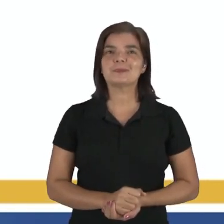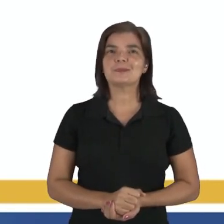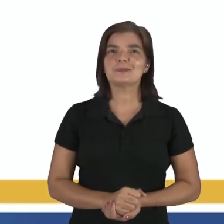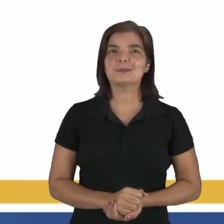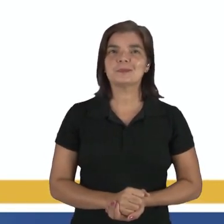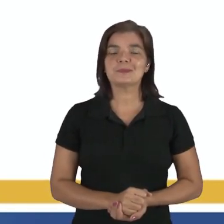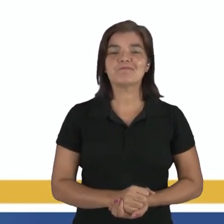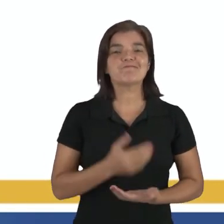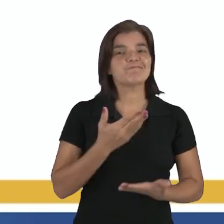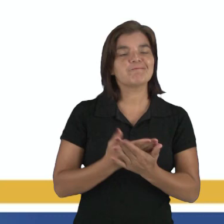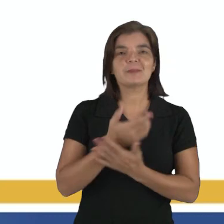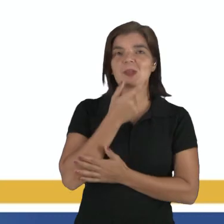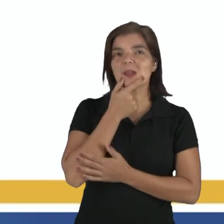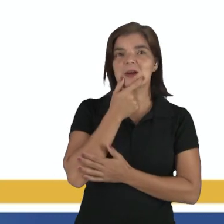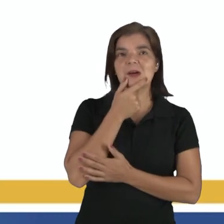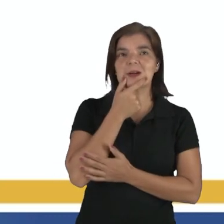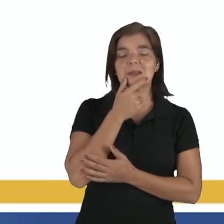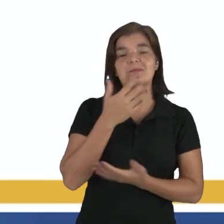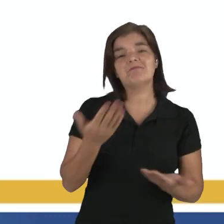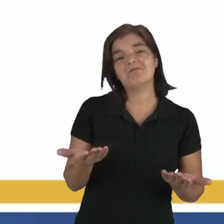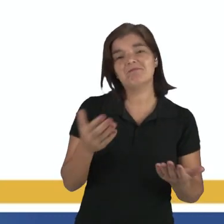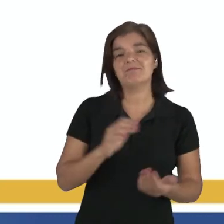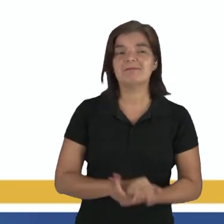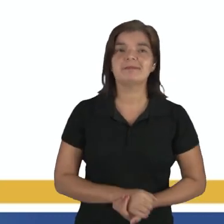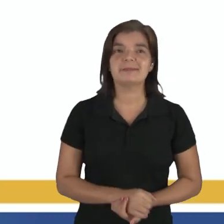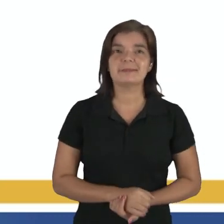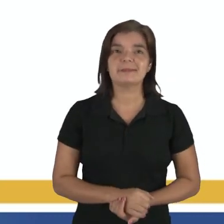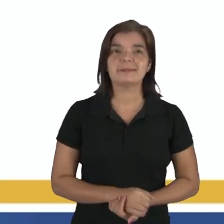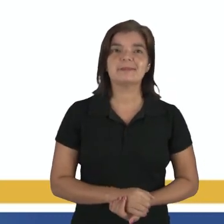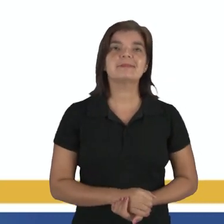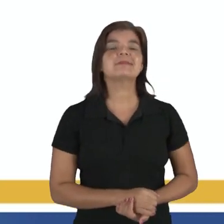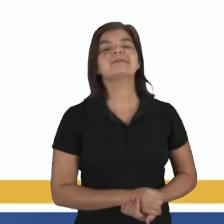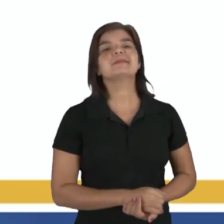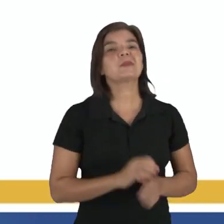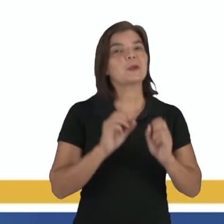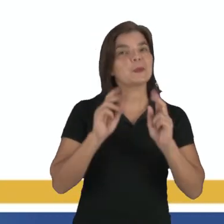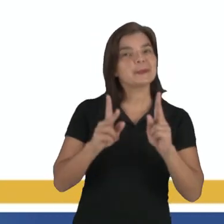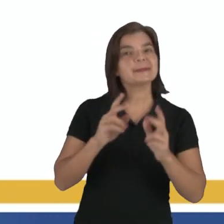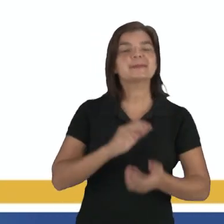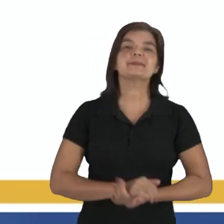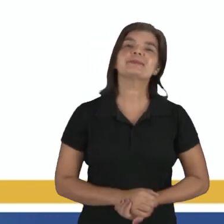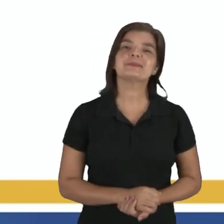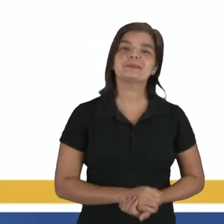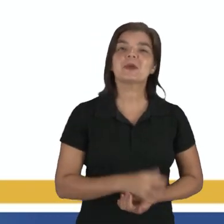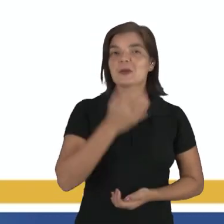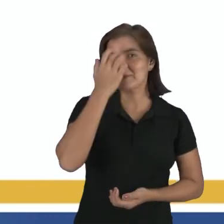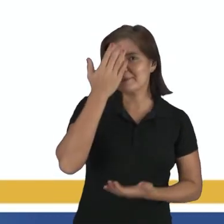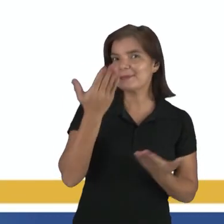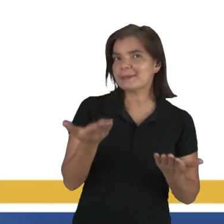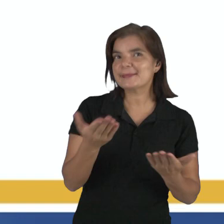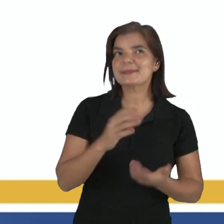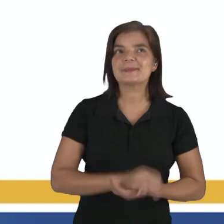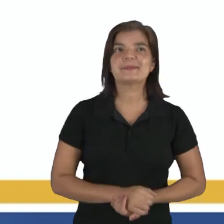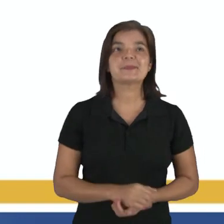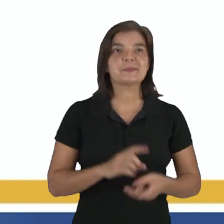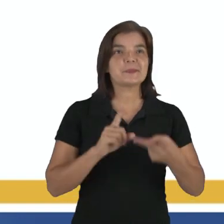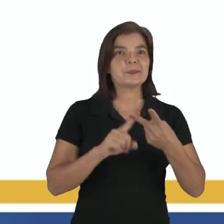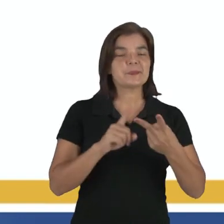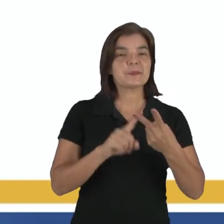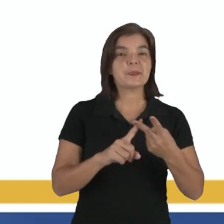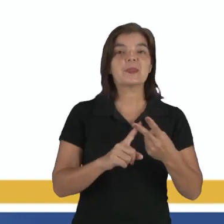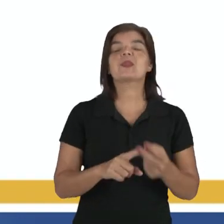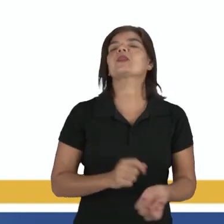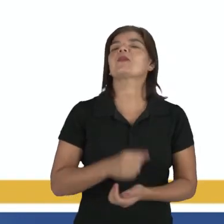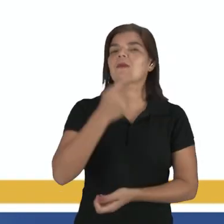I didn't study English. Não, eu não estudei inglês. Ok? Essa foi fácil, né? Vamos lá para a